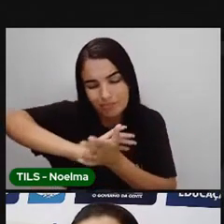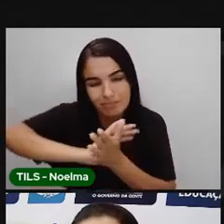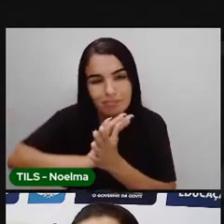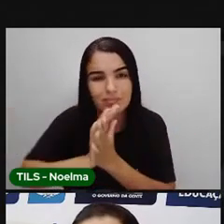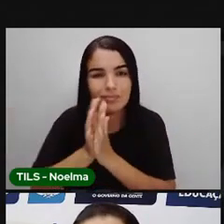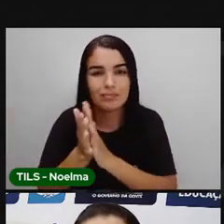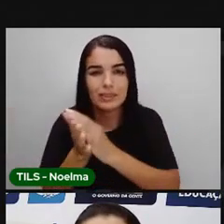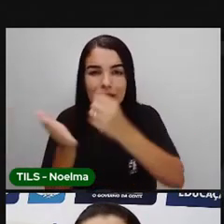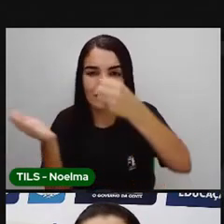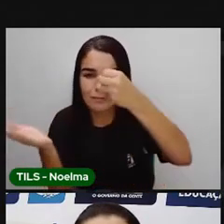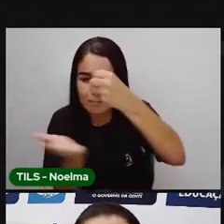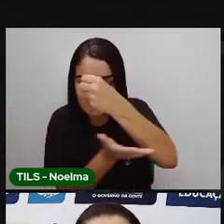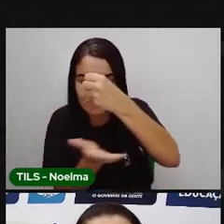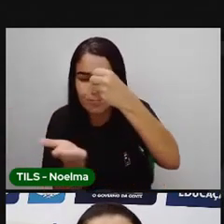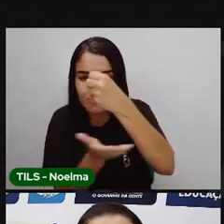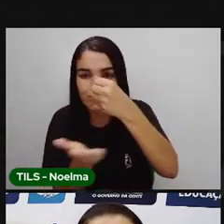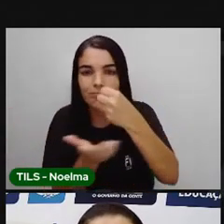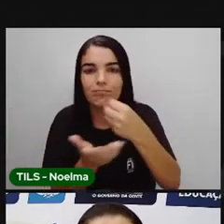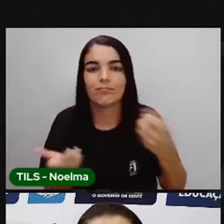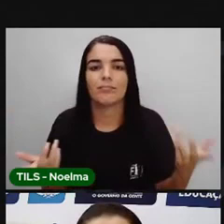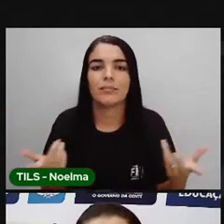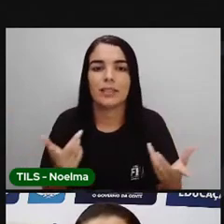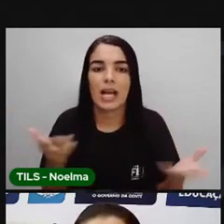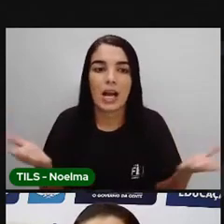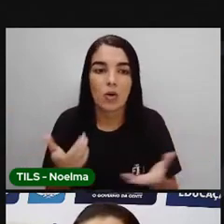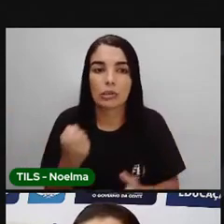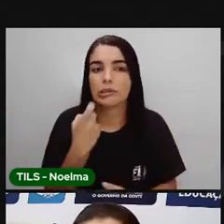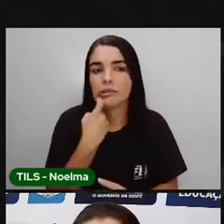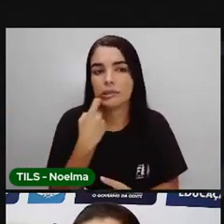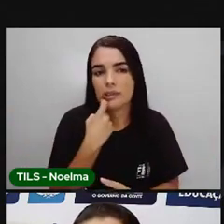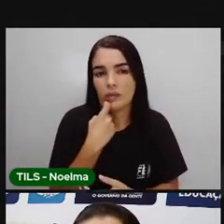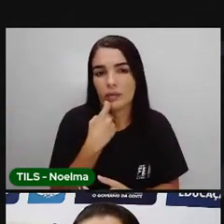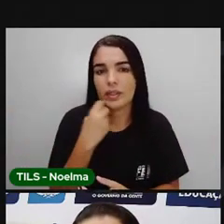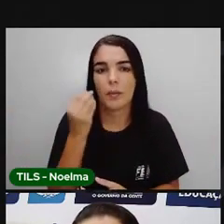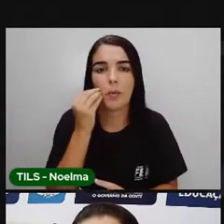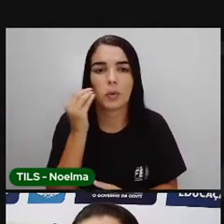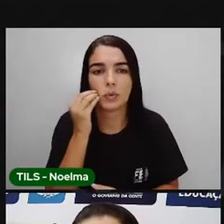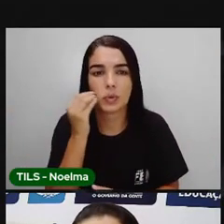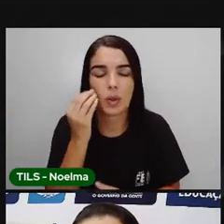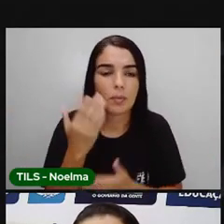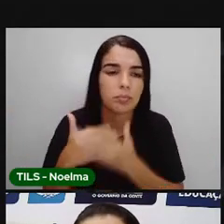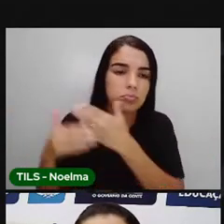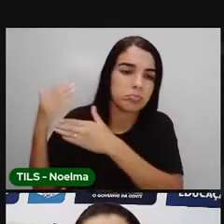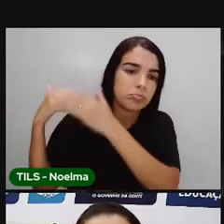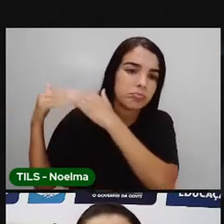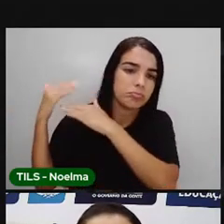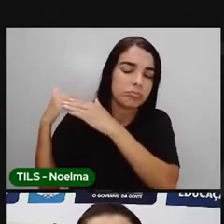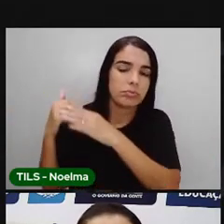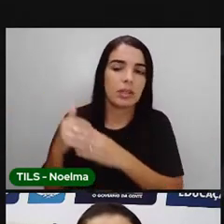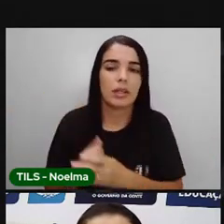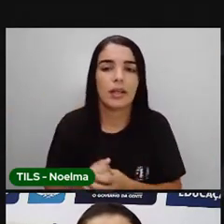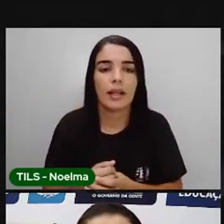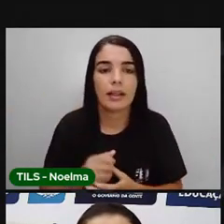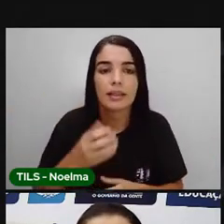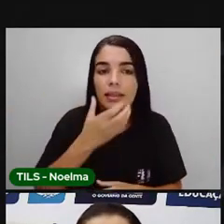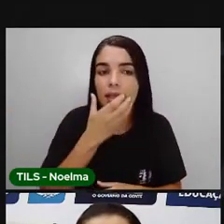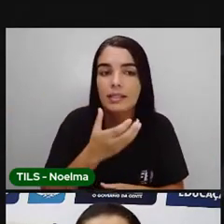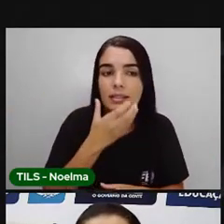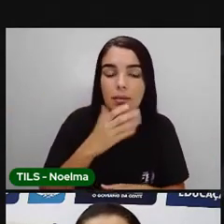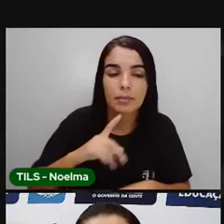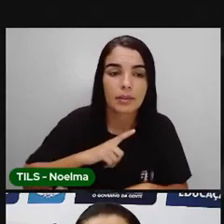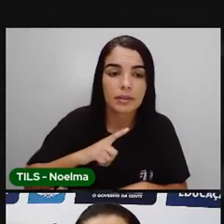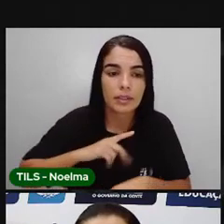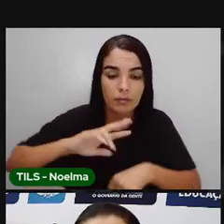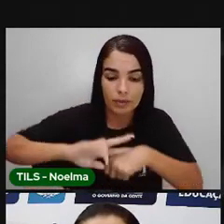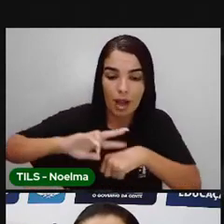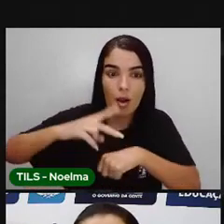nesta sexta-feira, 8, pelo Instituto Nacional de Pesquisas, INPE. O mês de dezembro teve um aumento de